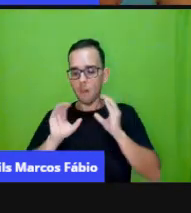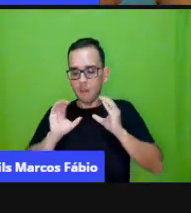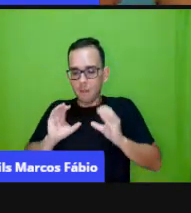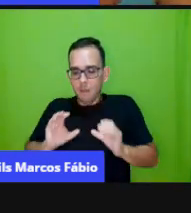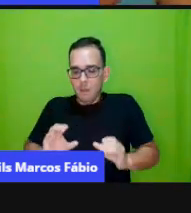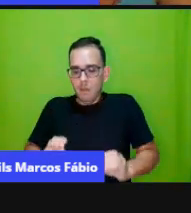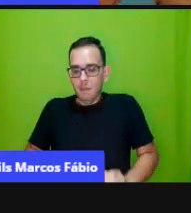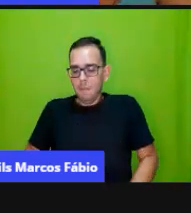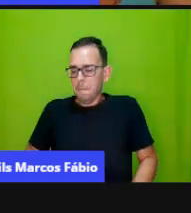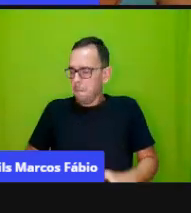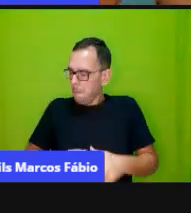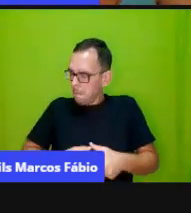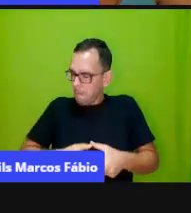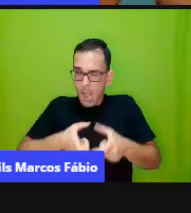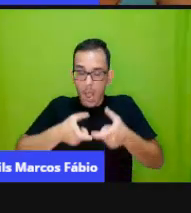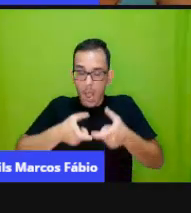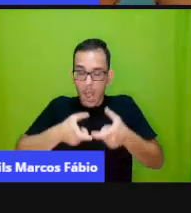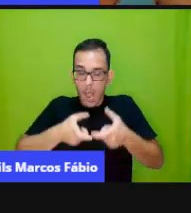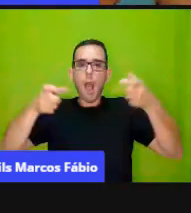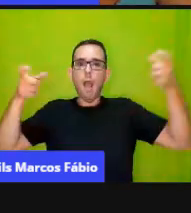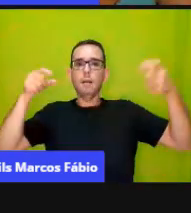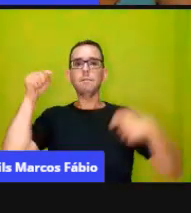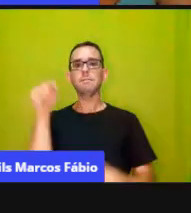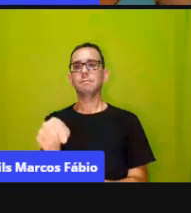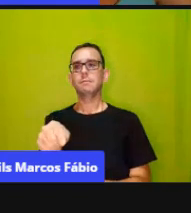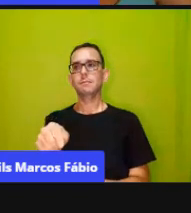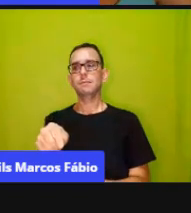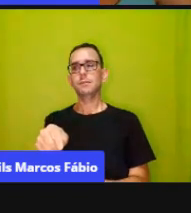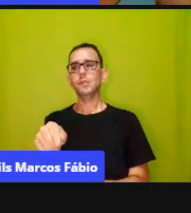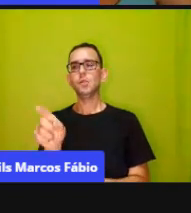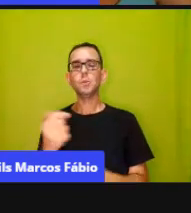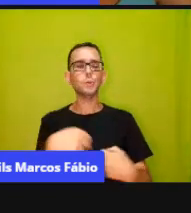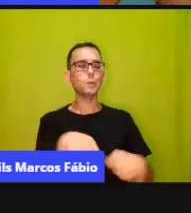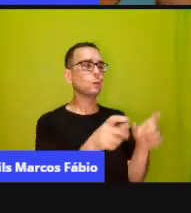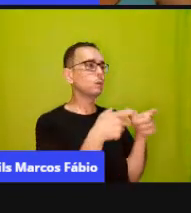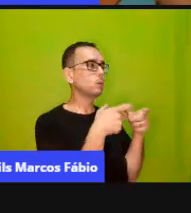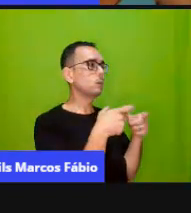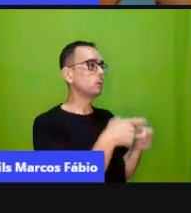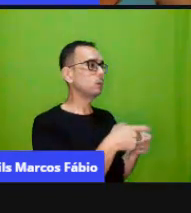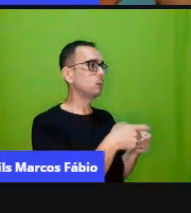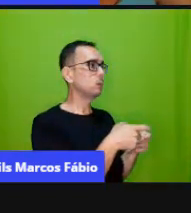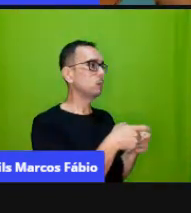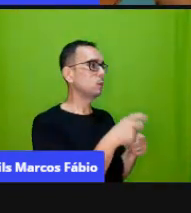muito maior nesse ambiente do que no ambiente criado das